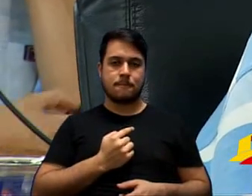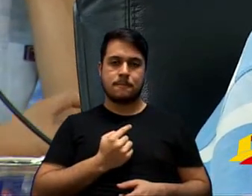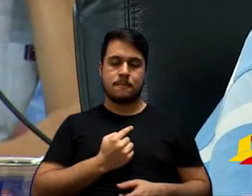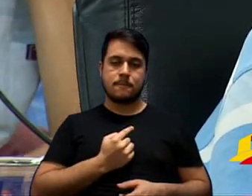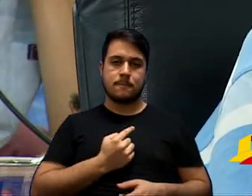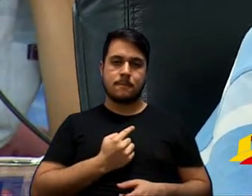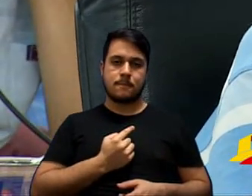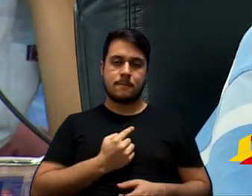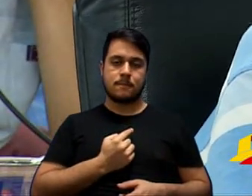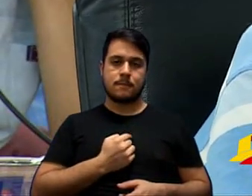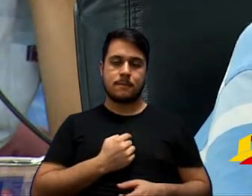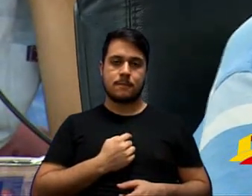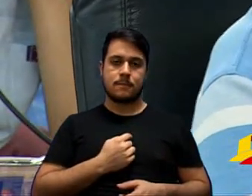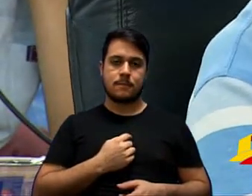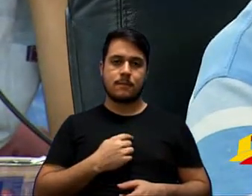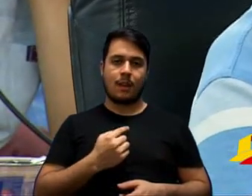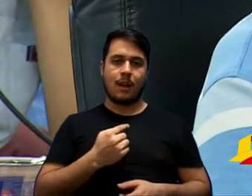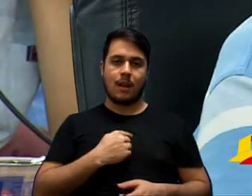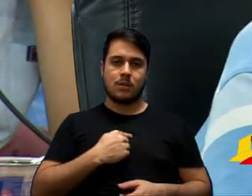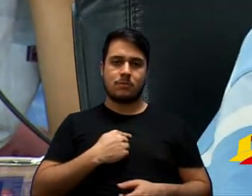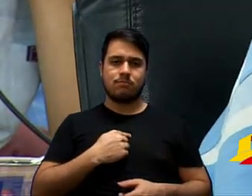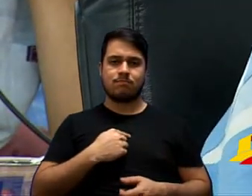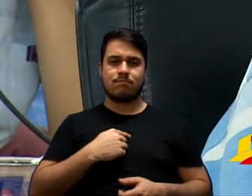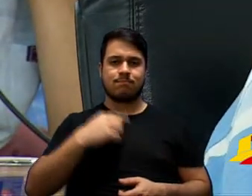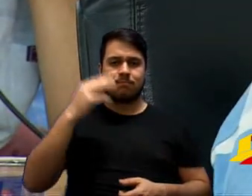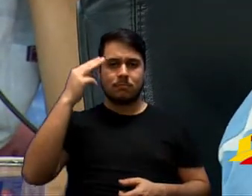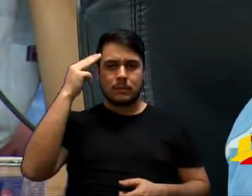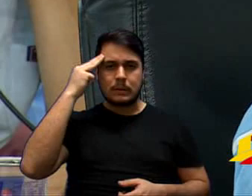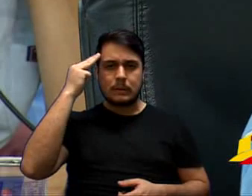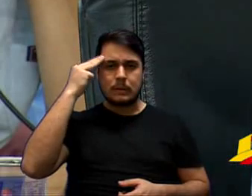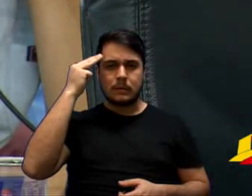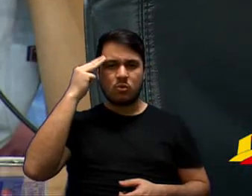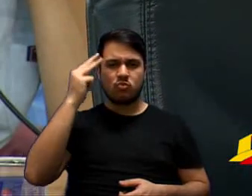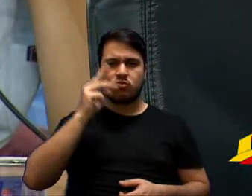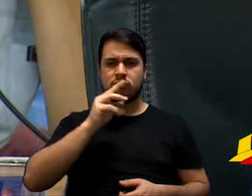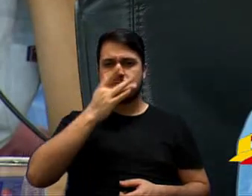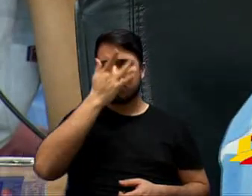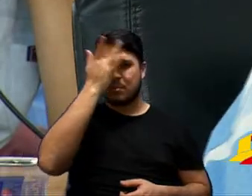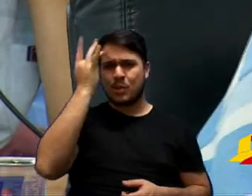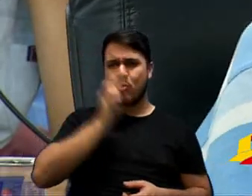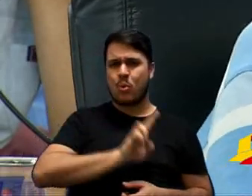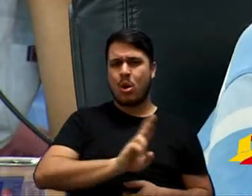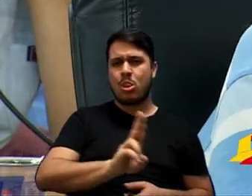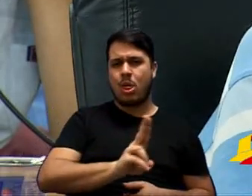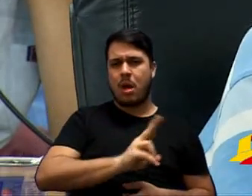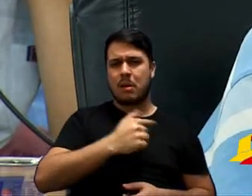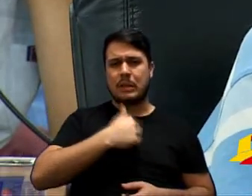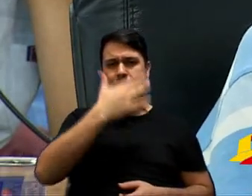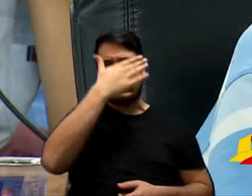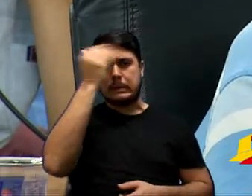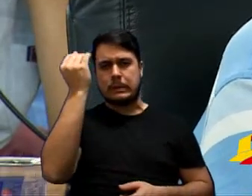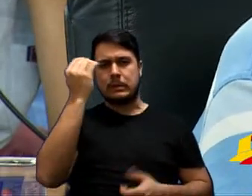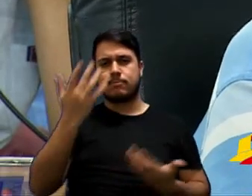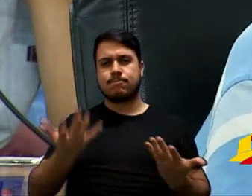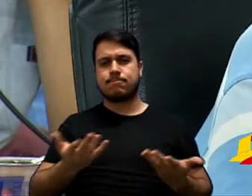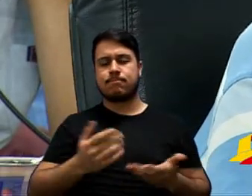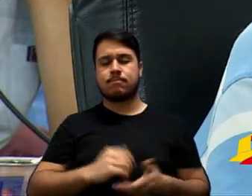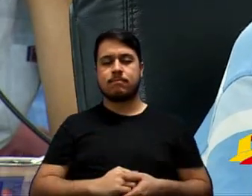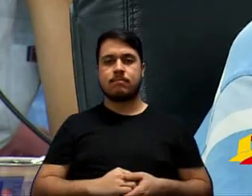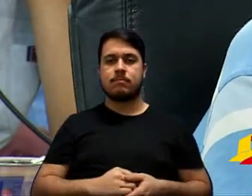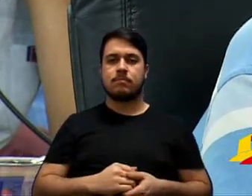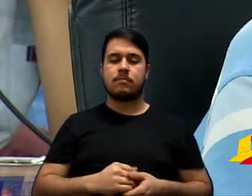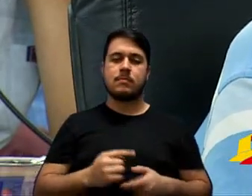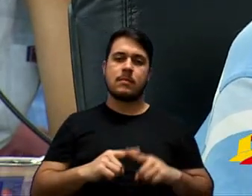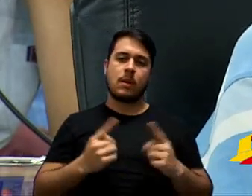nano deficiência de memória então esqueça o nome essas coisas todas eu queria dizer o seguinte você e